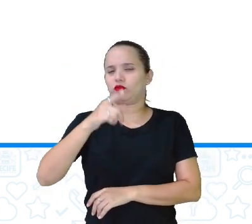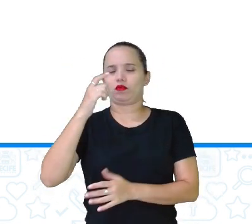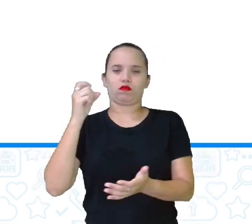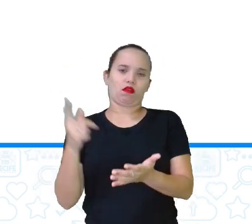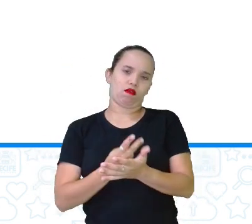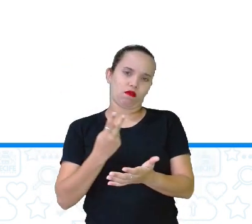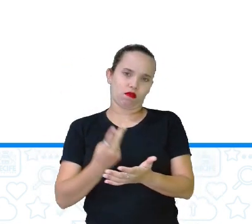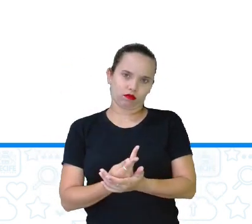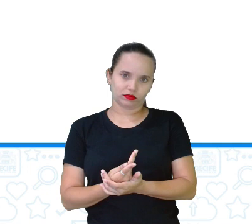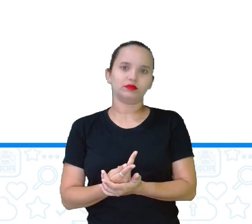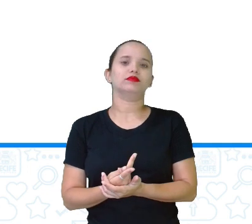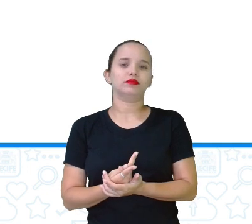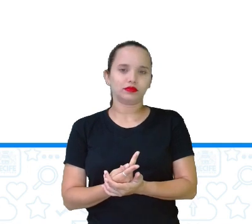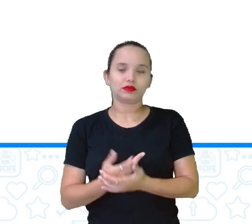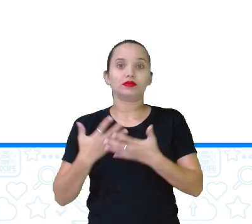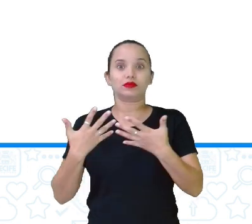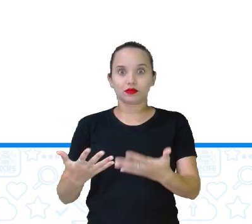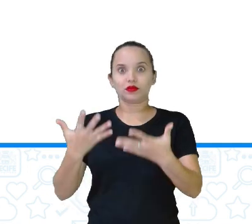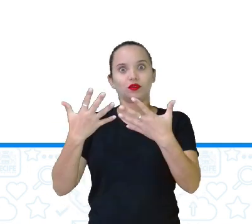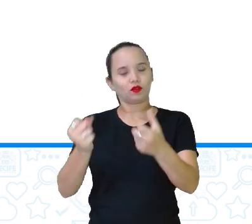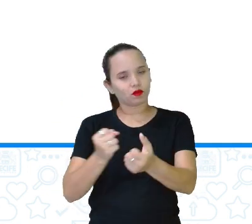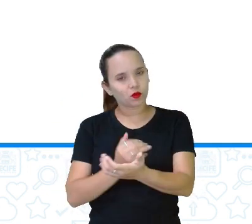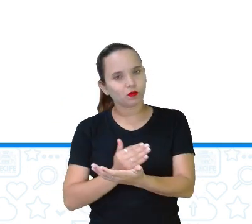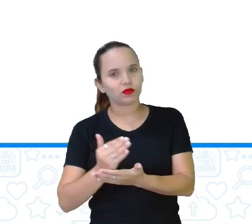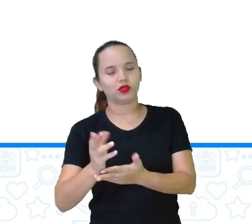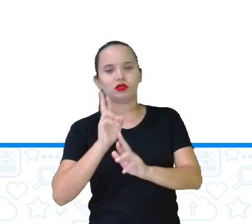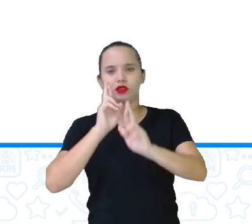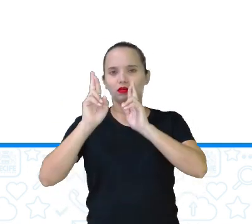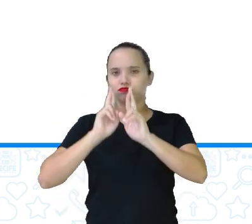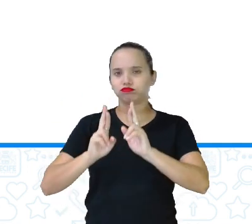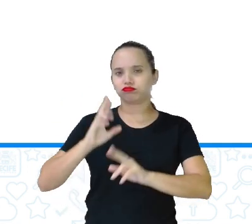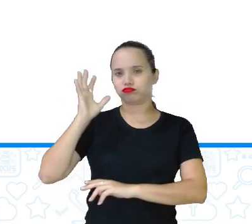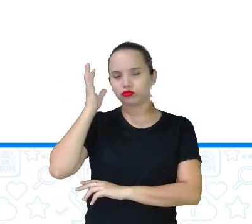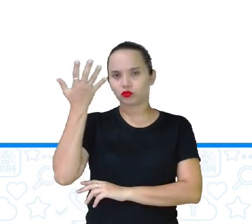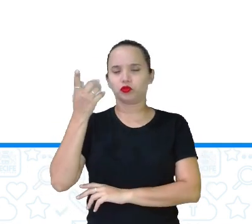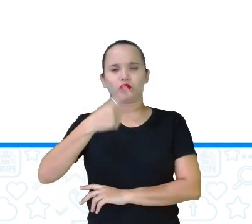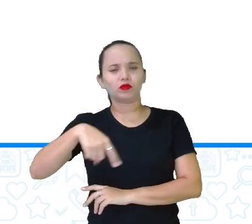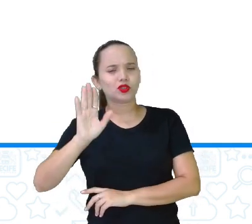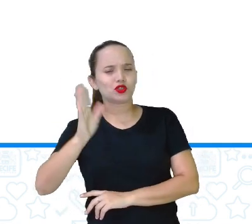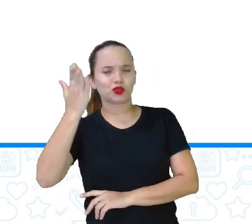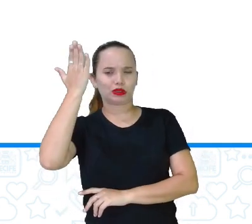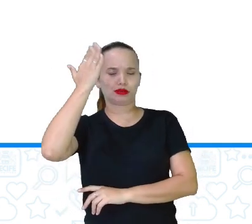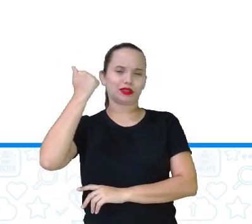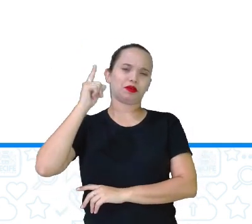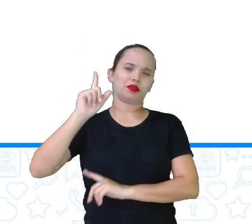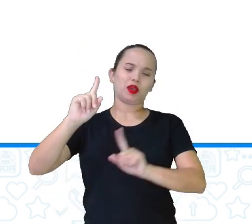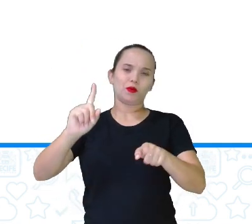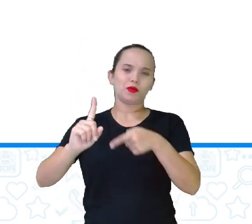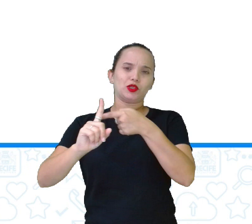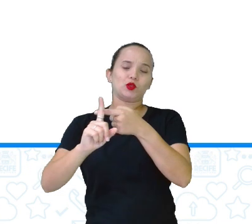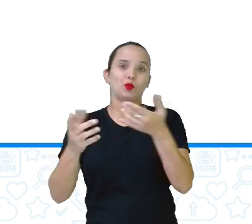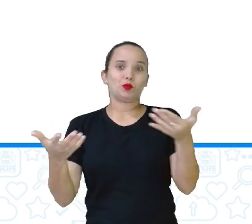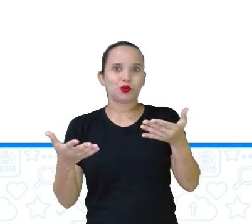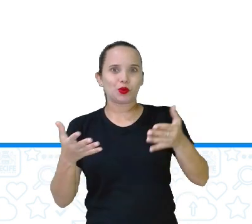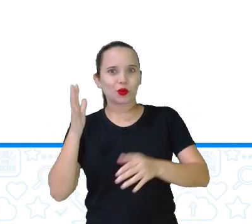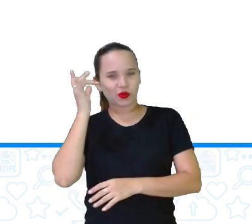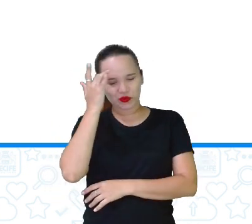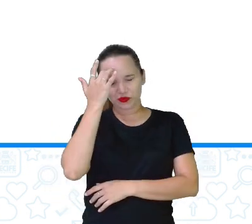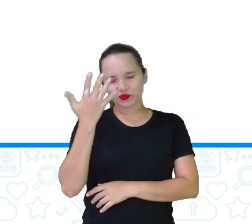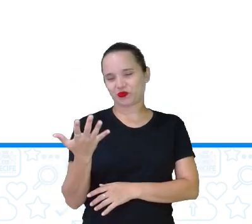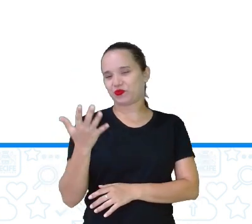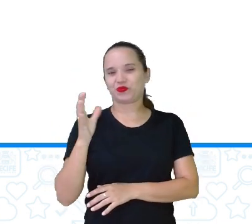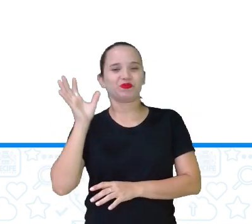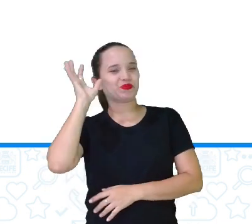a gente começa a resolver. Vocês já descobriram que é uma soma. Aí fica muito fácil resolver, gente. A gente vai aqui, ó,